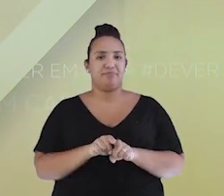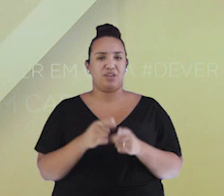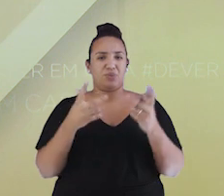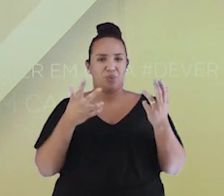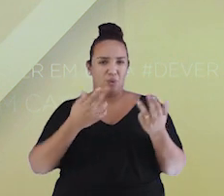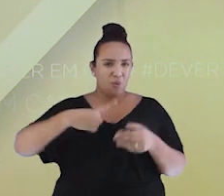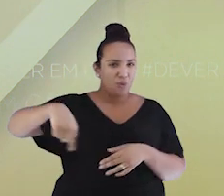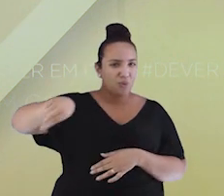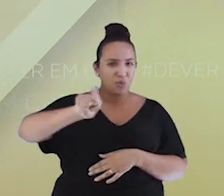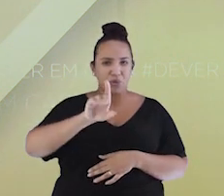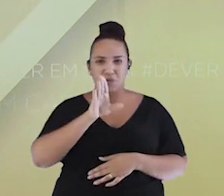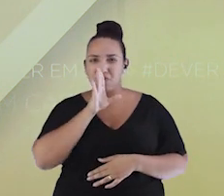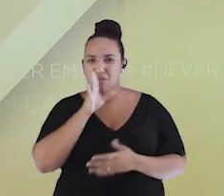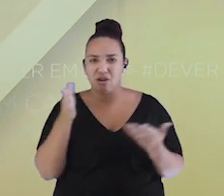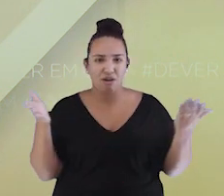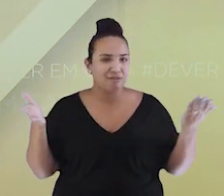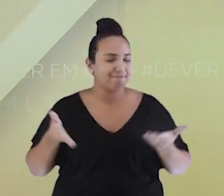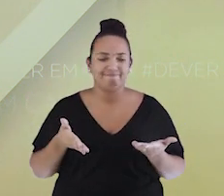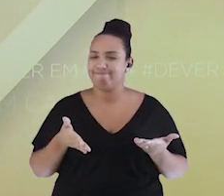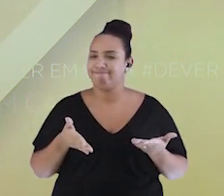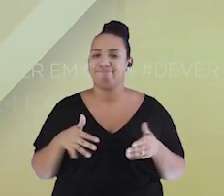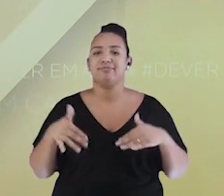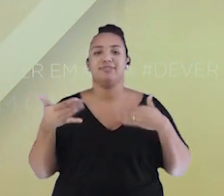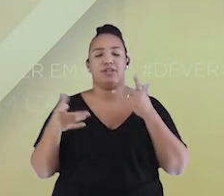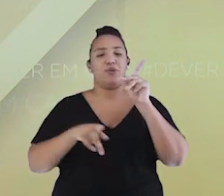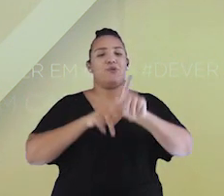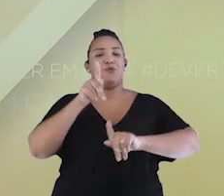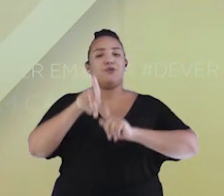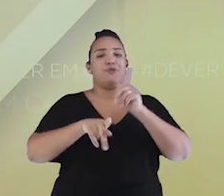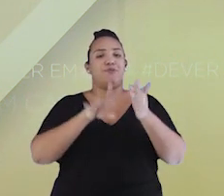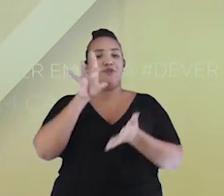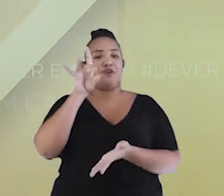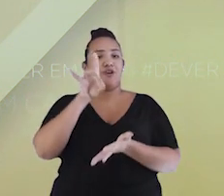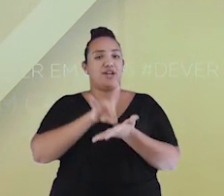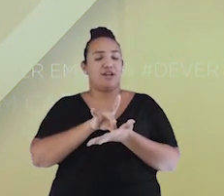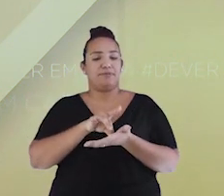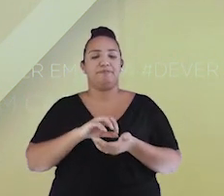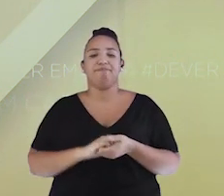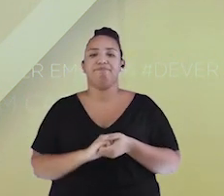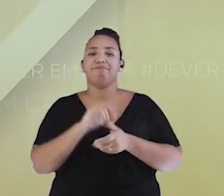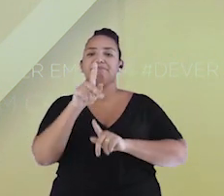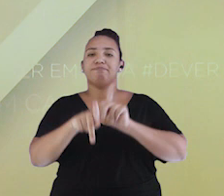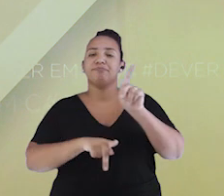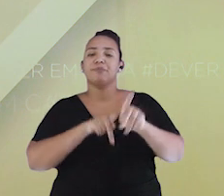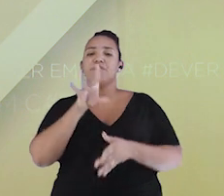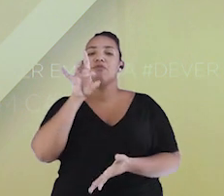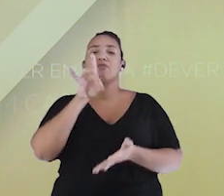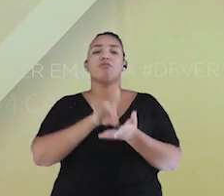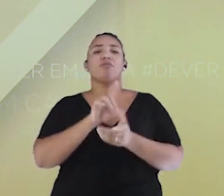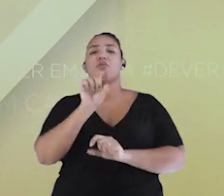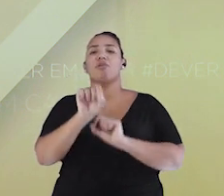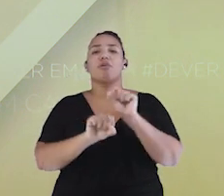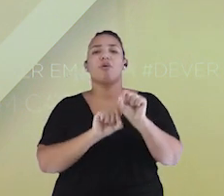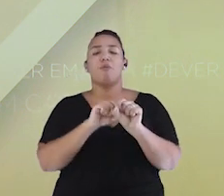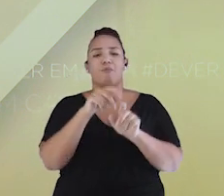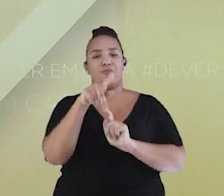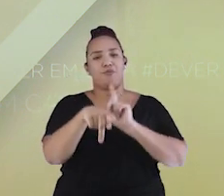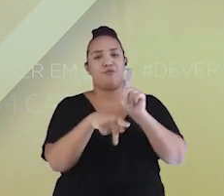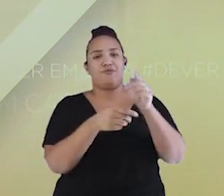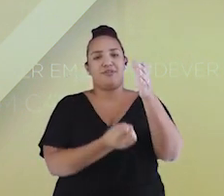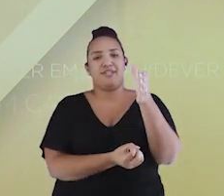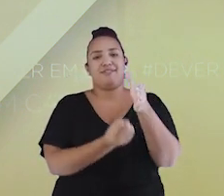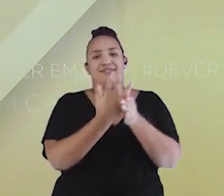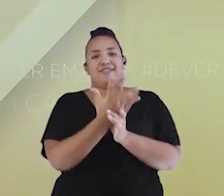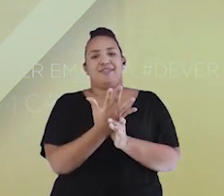conhecemos hoje. São os povos originários. Povos originários são povos que deram origem a